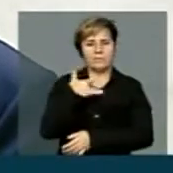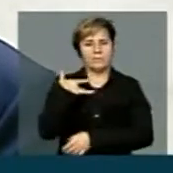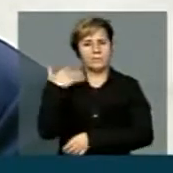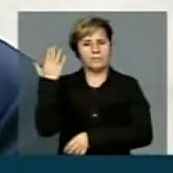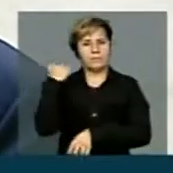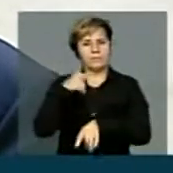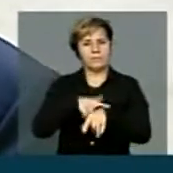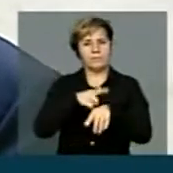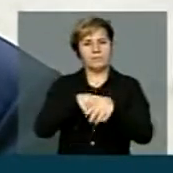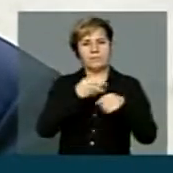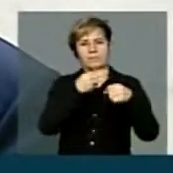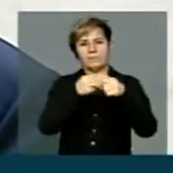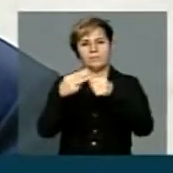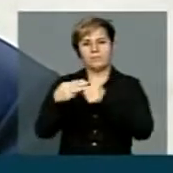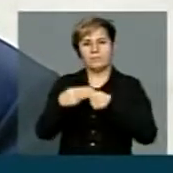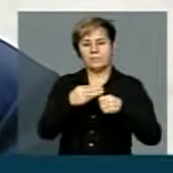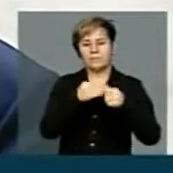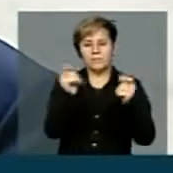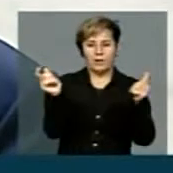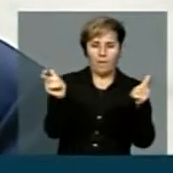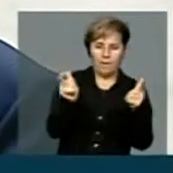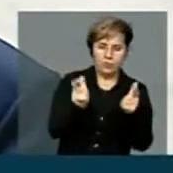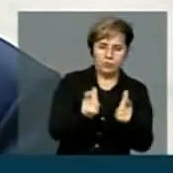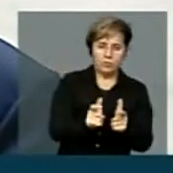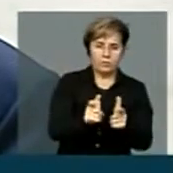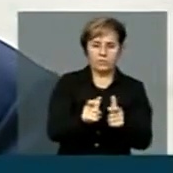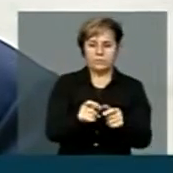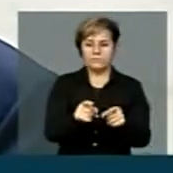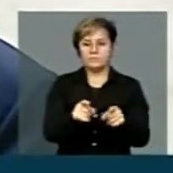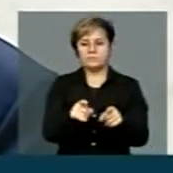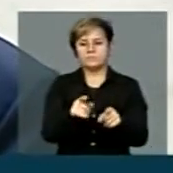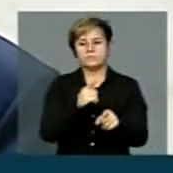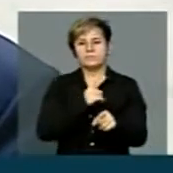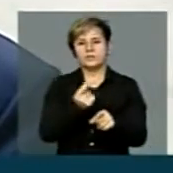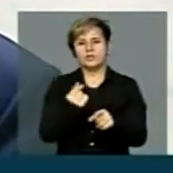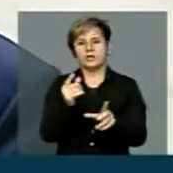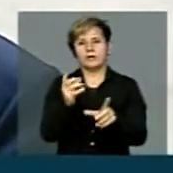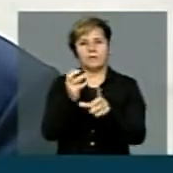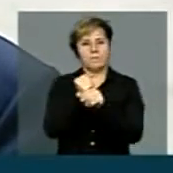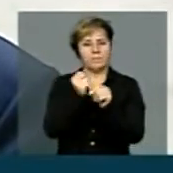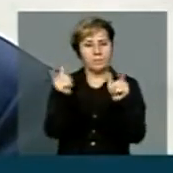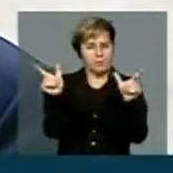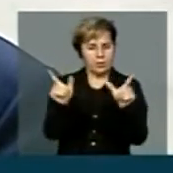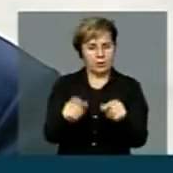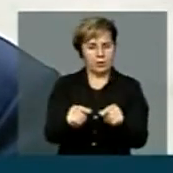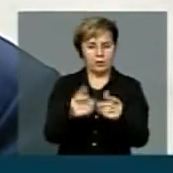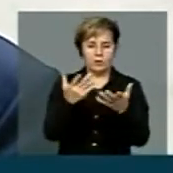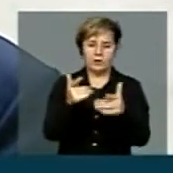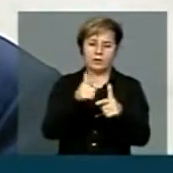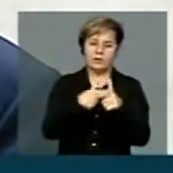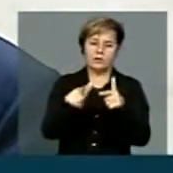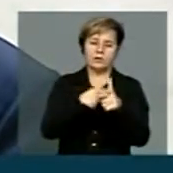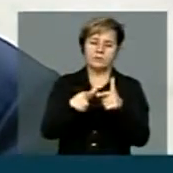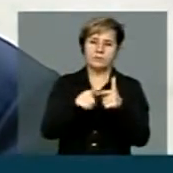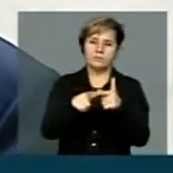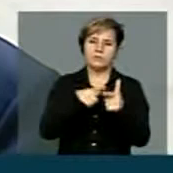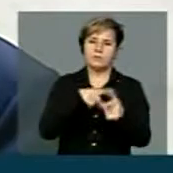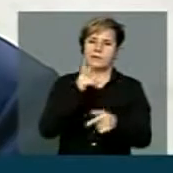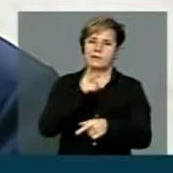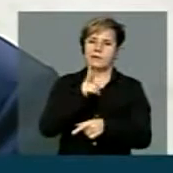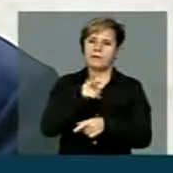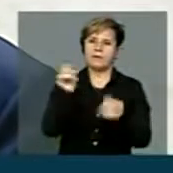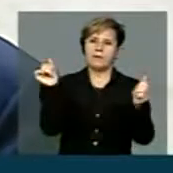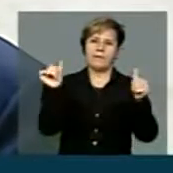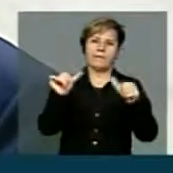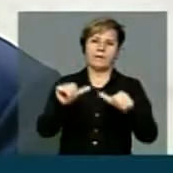naqueles municípios de menor potencialidade orçamentária, esse problema se angustia, e